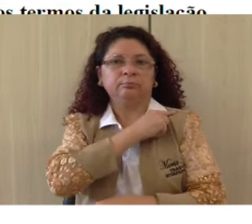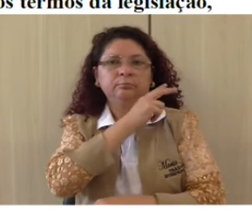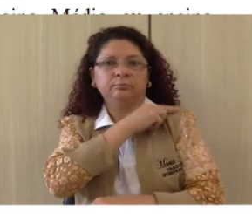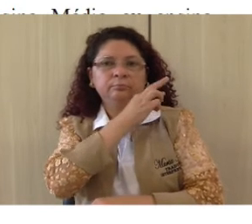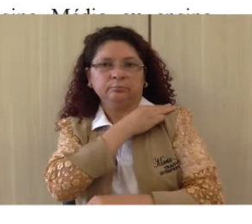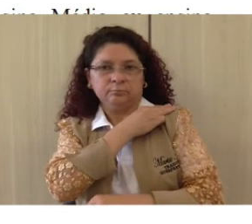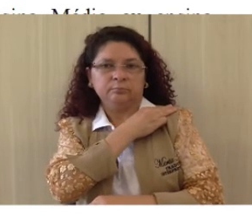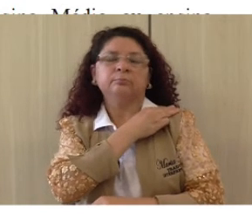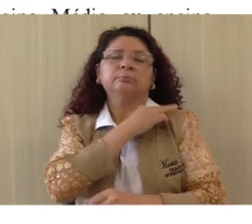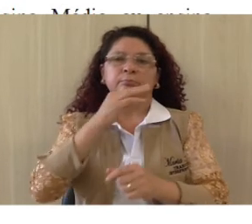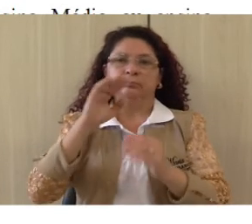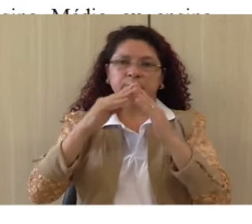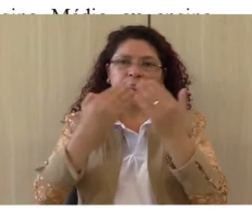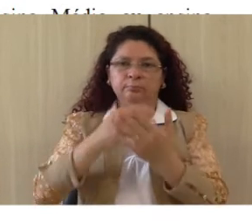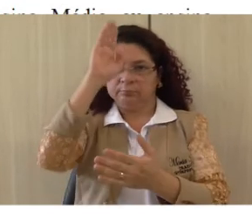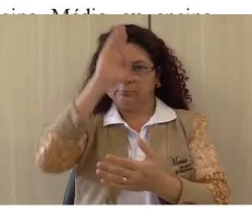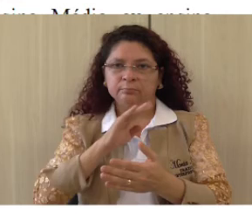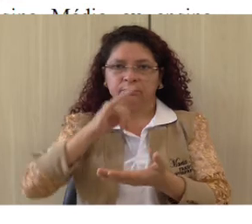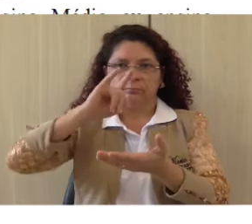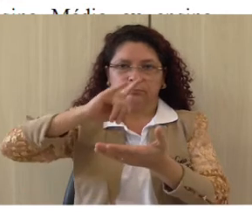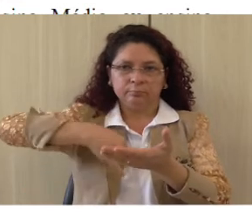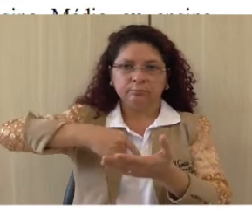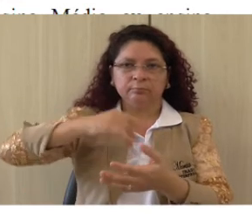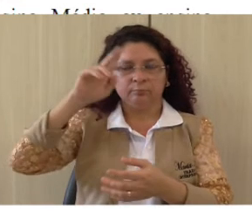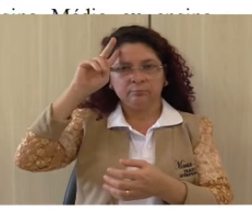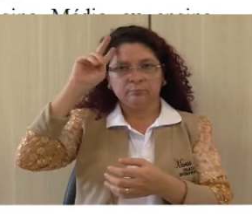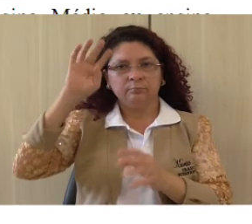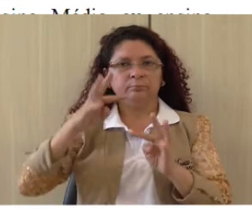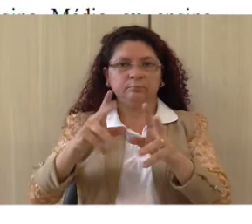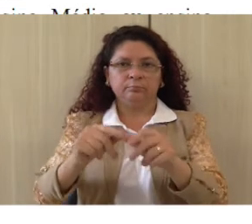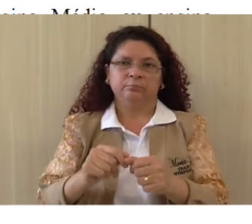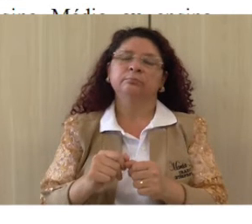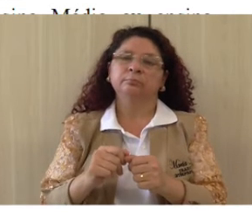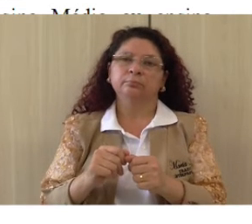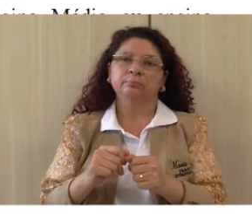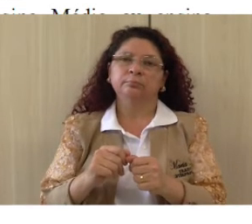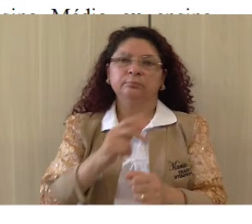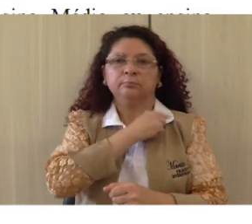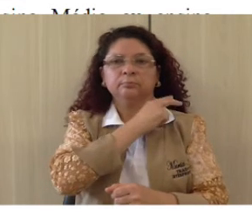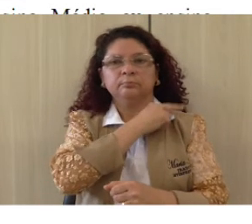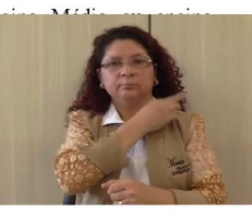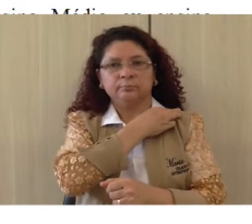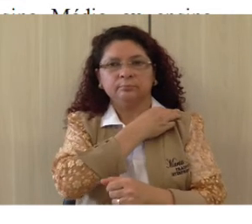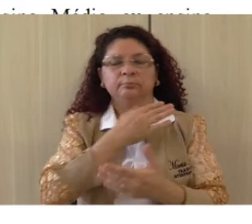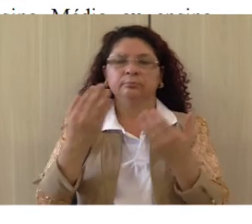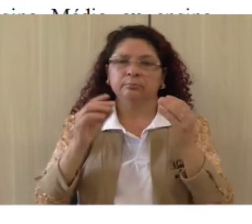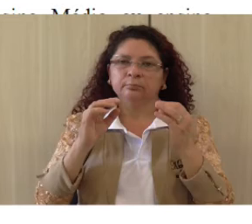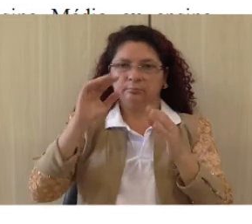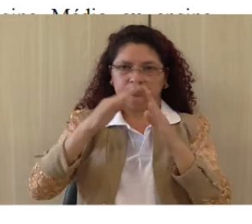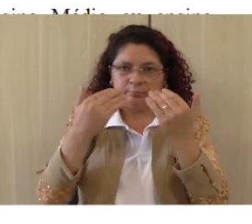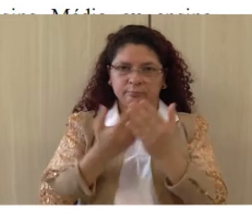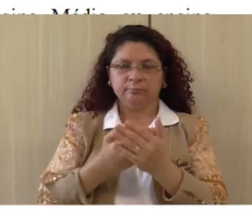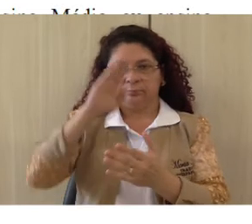escola pública. A. Histórico escolar que comprove ter cursado integralmente o ensino médio ou o ensino equivalente em